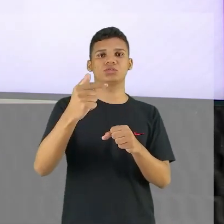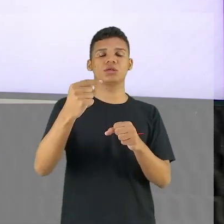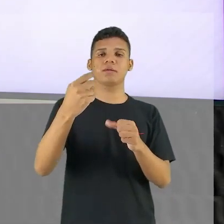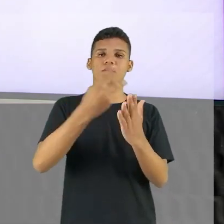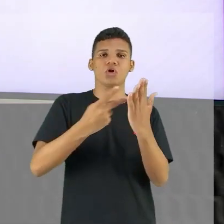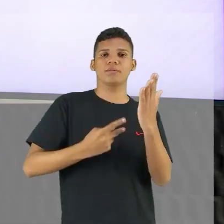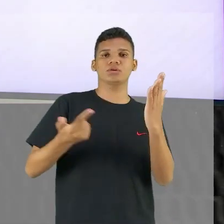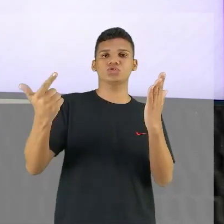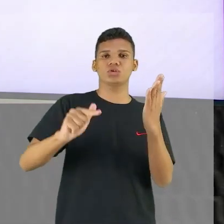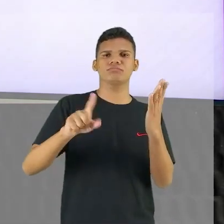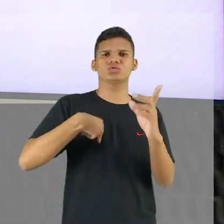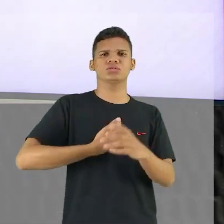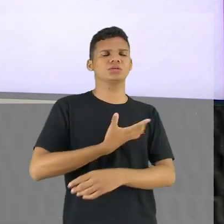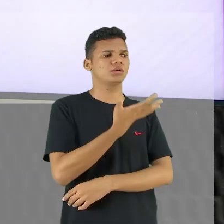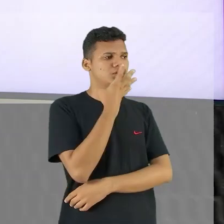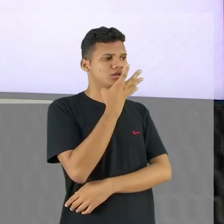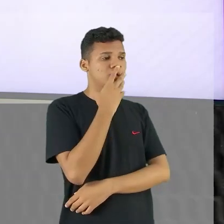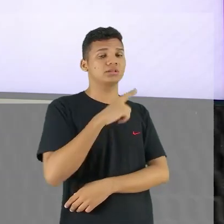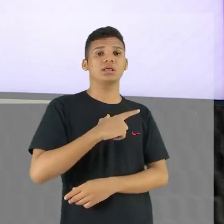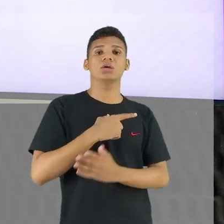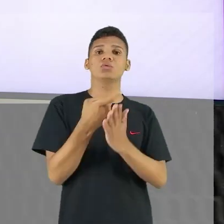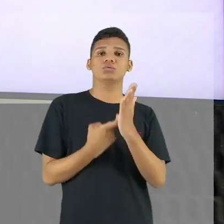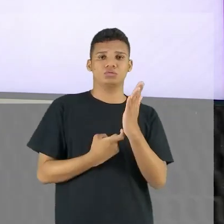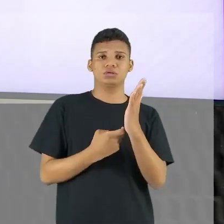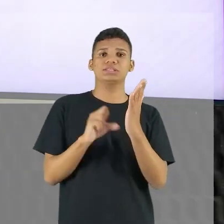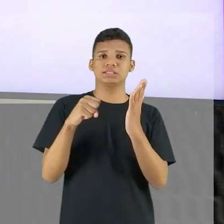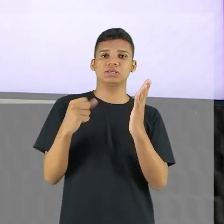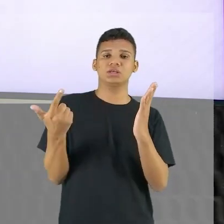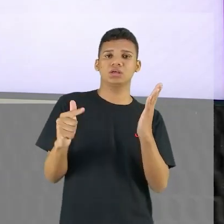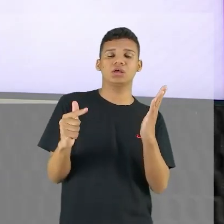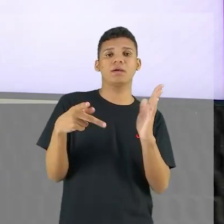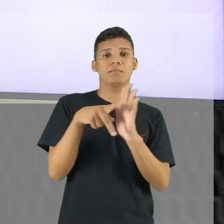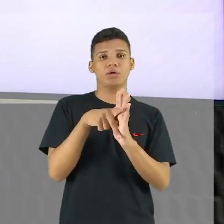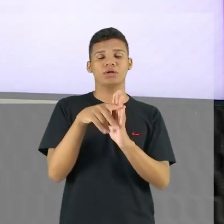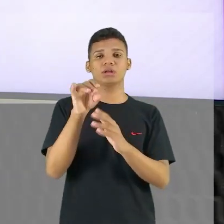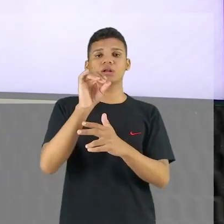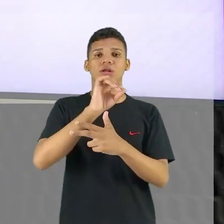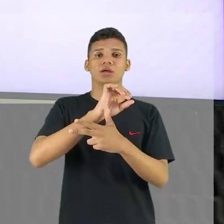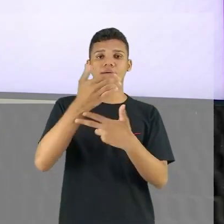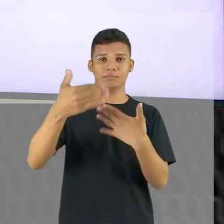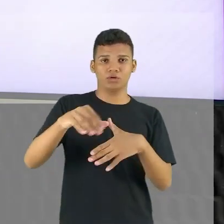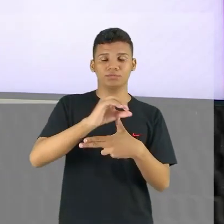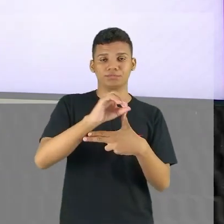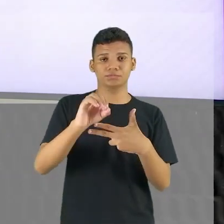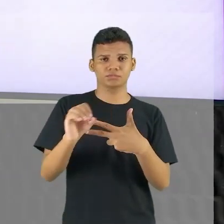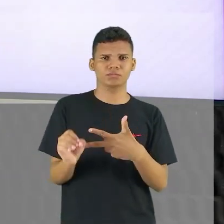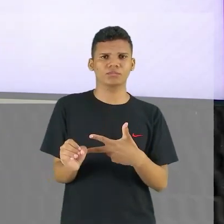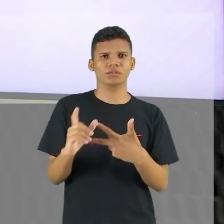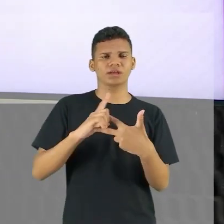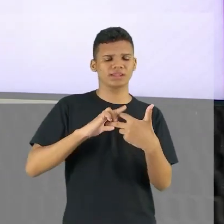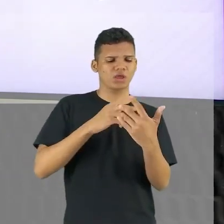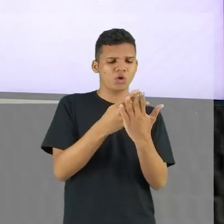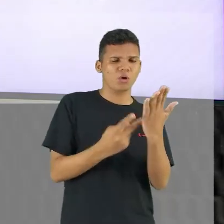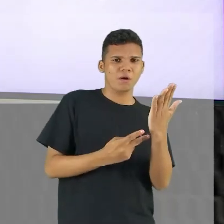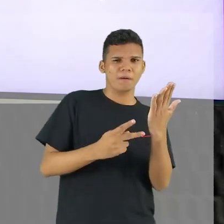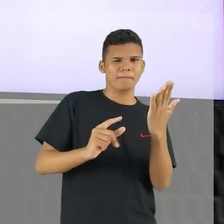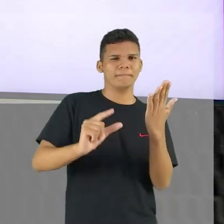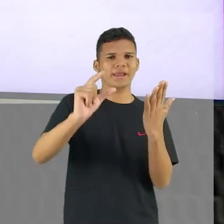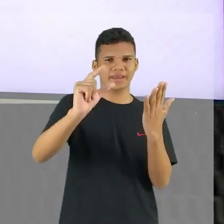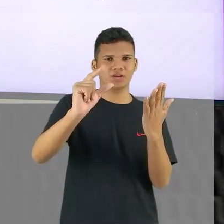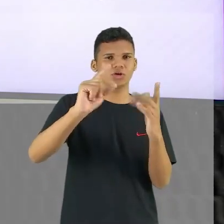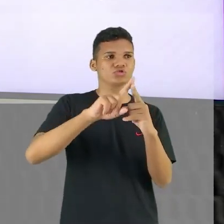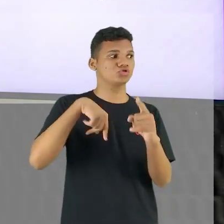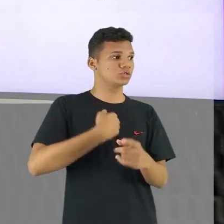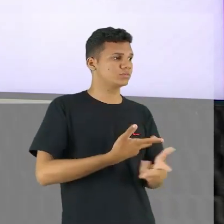novo, e vocês vão observar que esse gênero textual é frequente na prova do Enem. É um poema menorzinho do que a gente viu